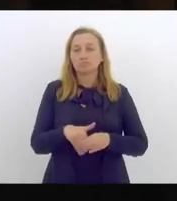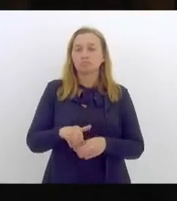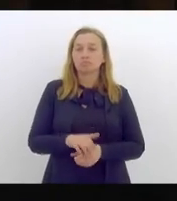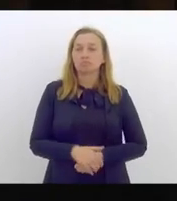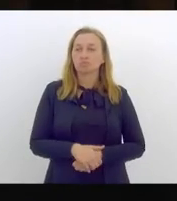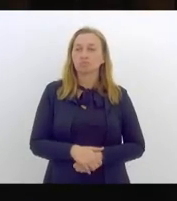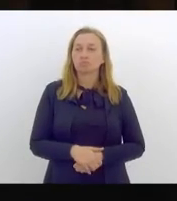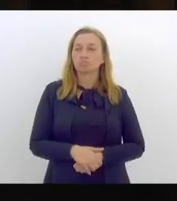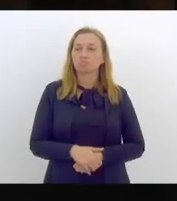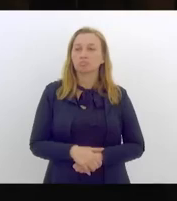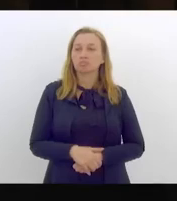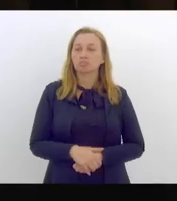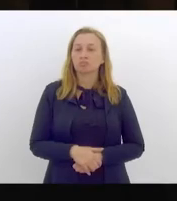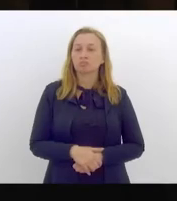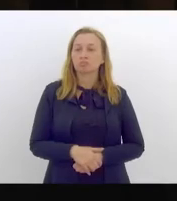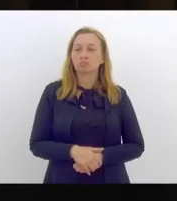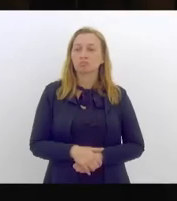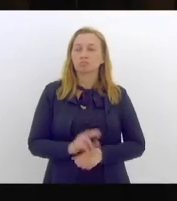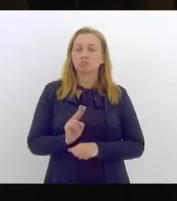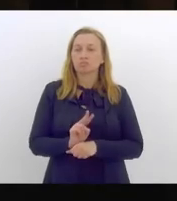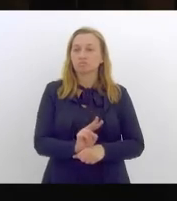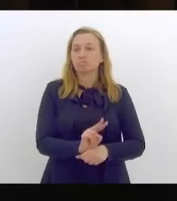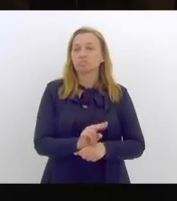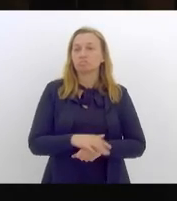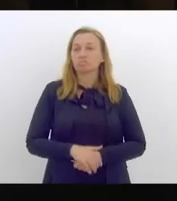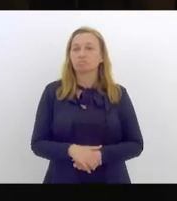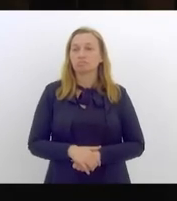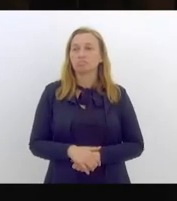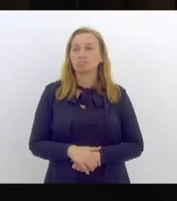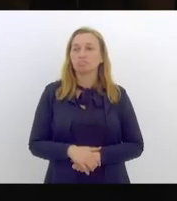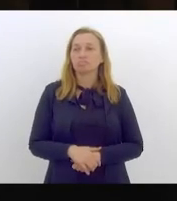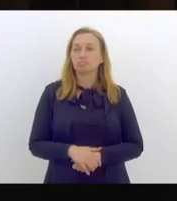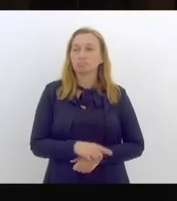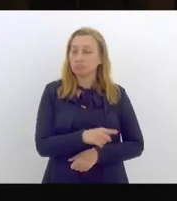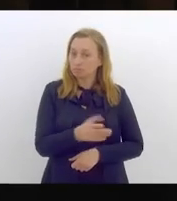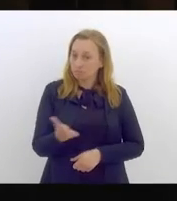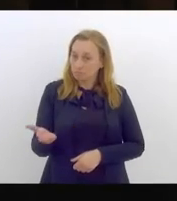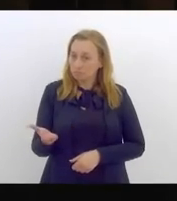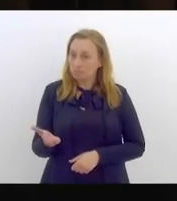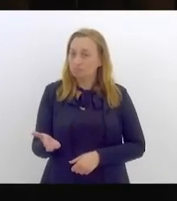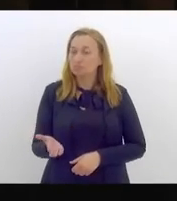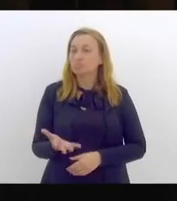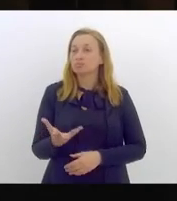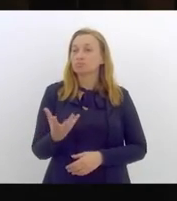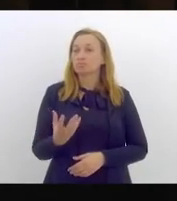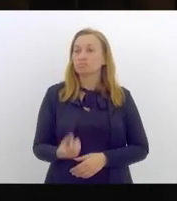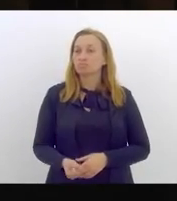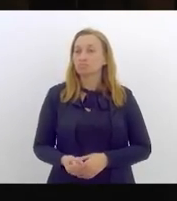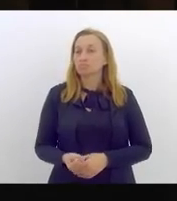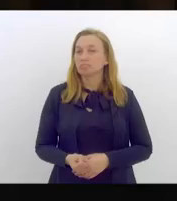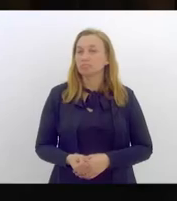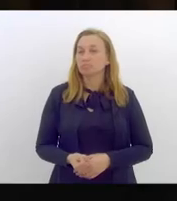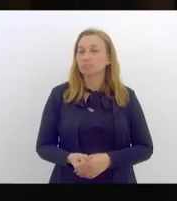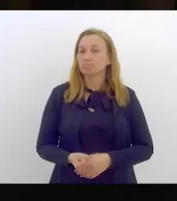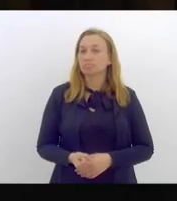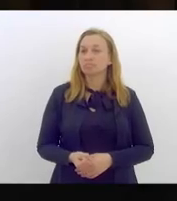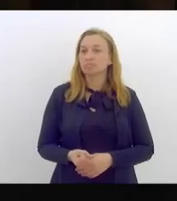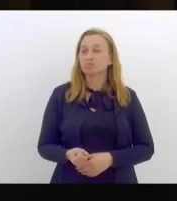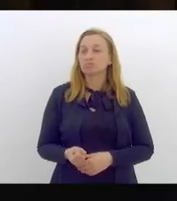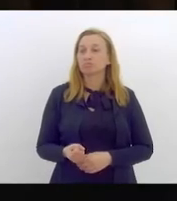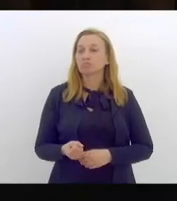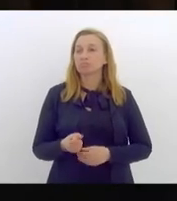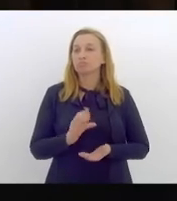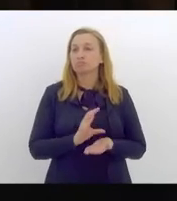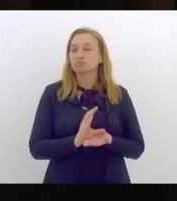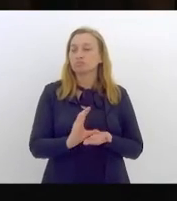que foi colocar o empréstimo consignado para aqueles e aquelas que recebem aí o auxílio